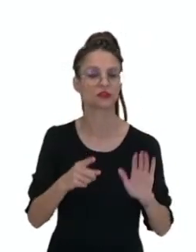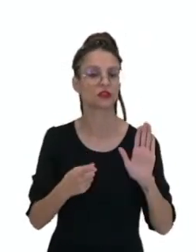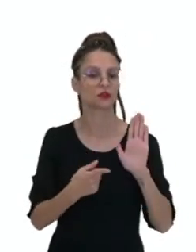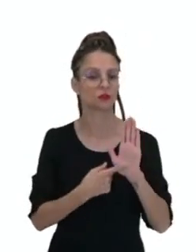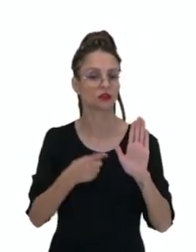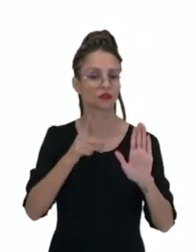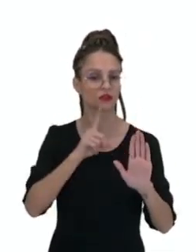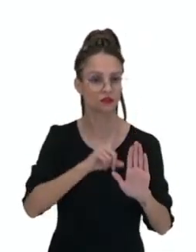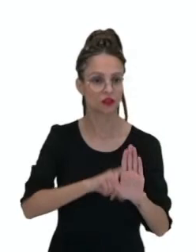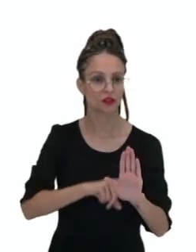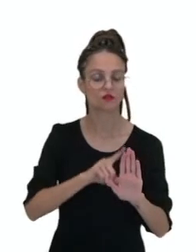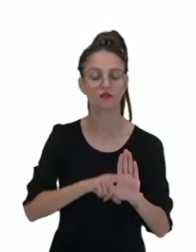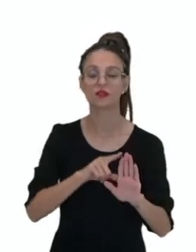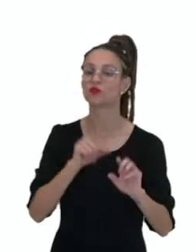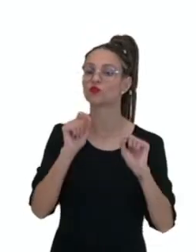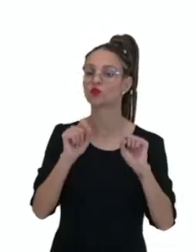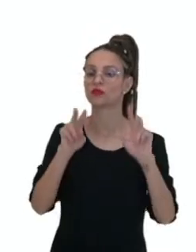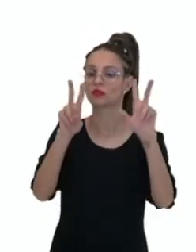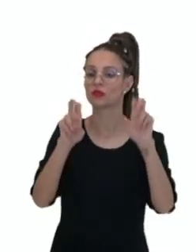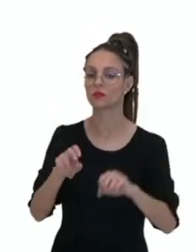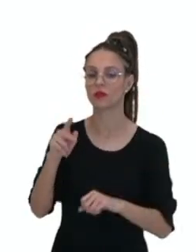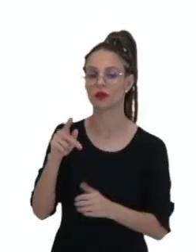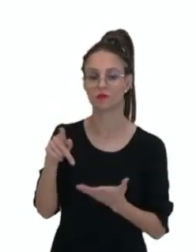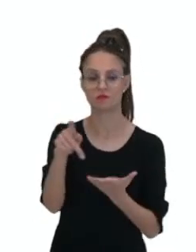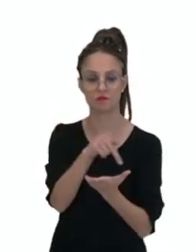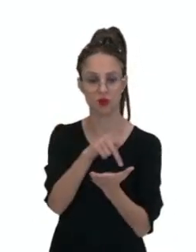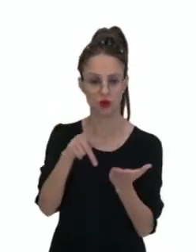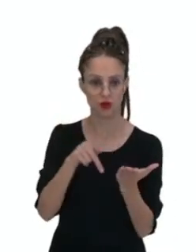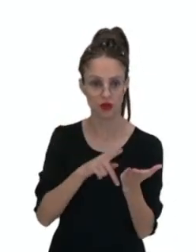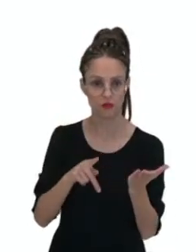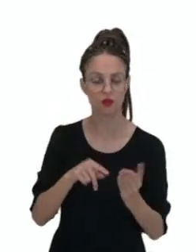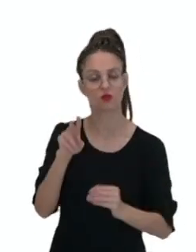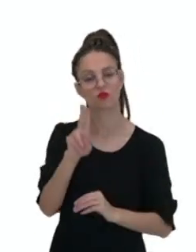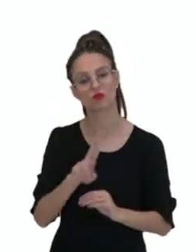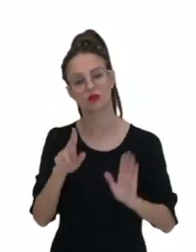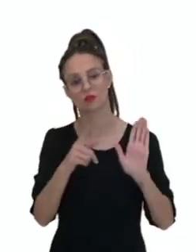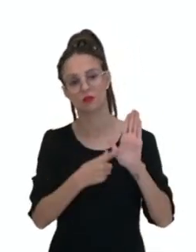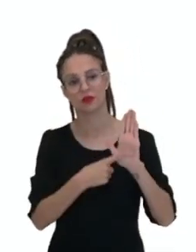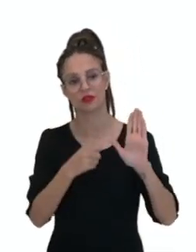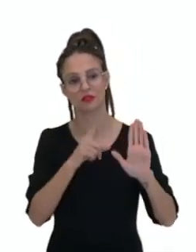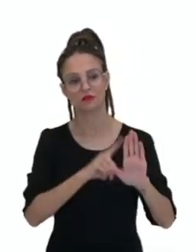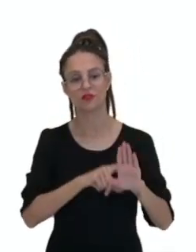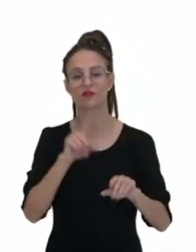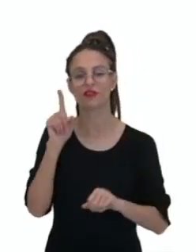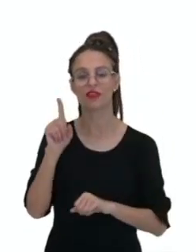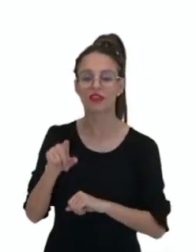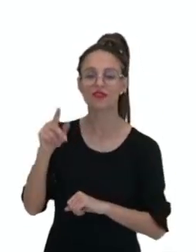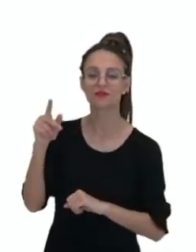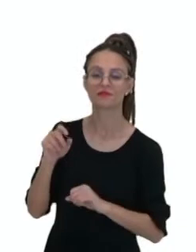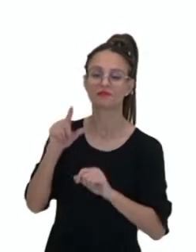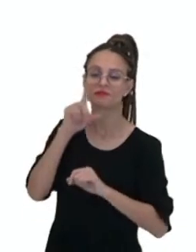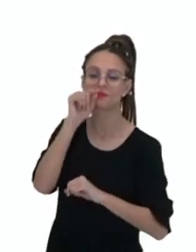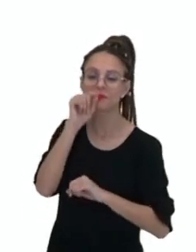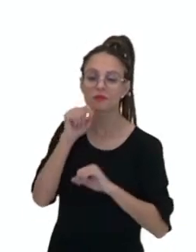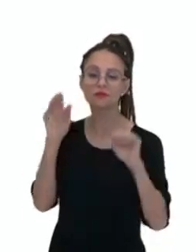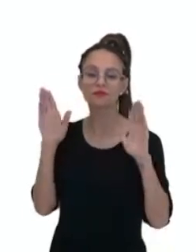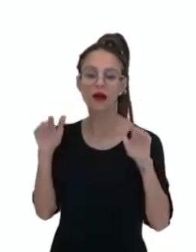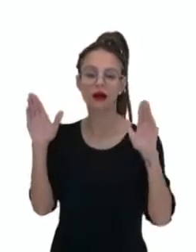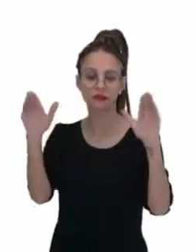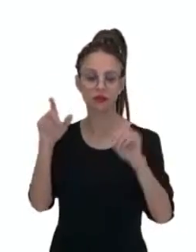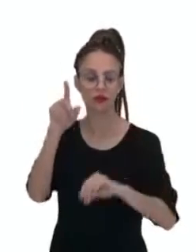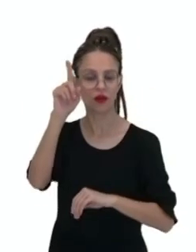no termo poemas, sendo empregado metaforicamente como pássaros. Essa metáfora